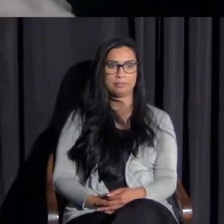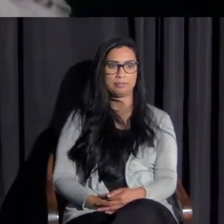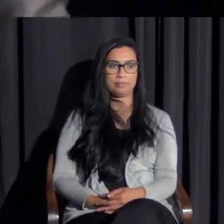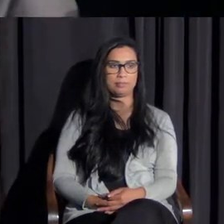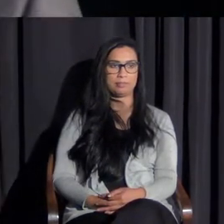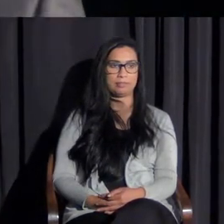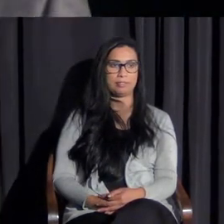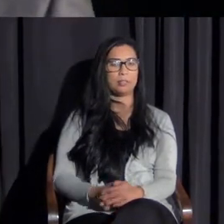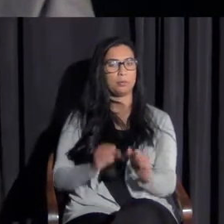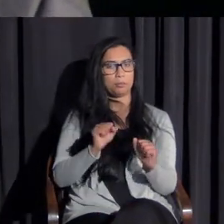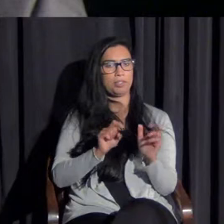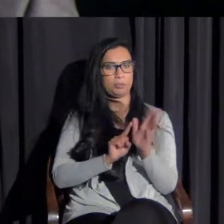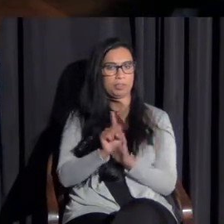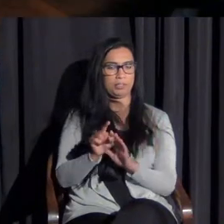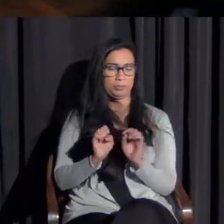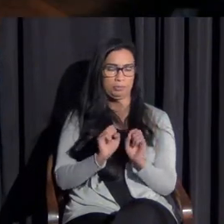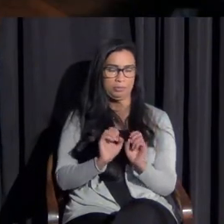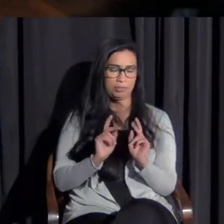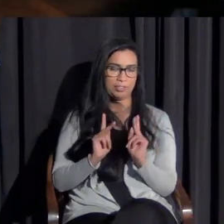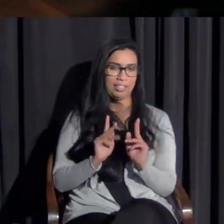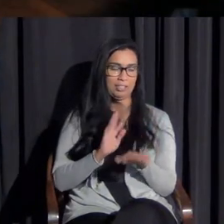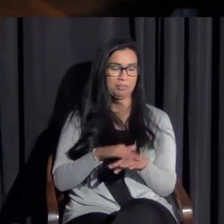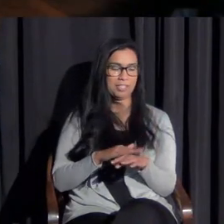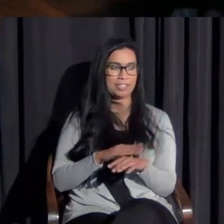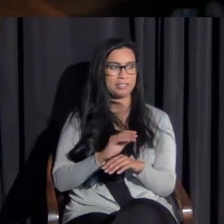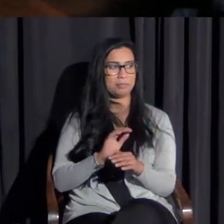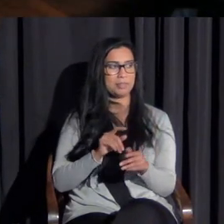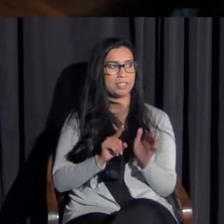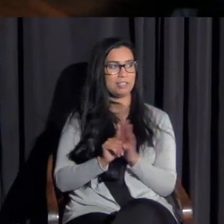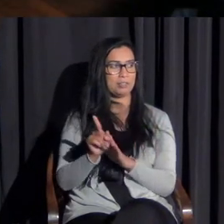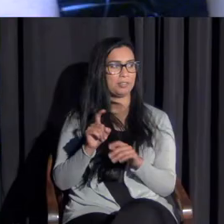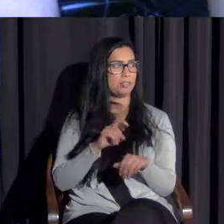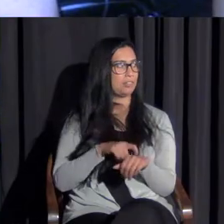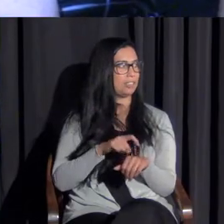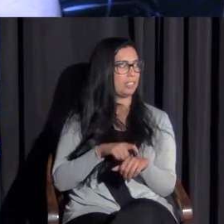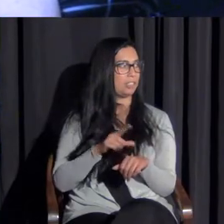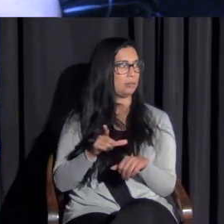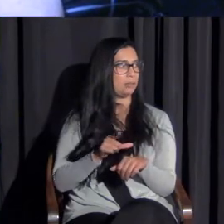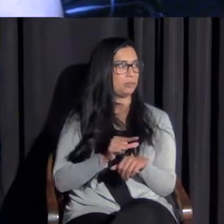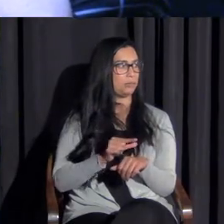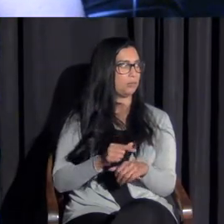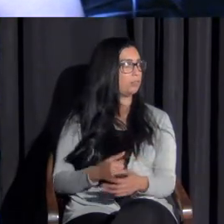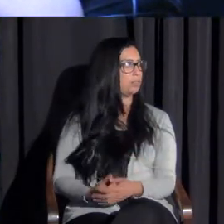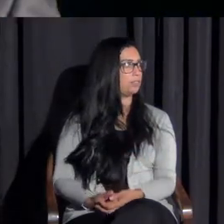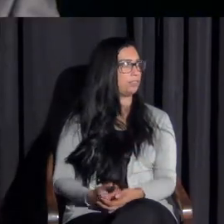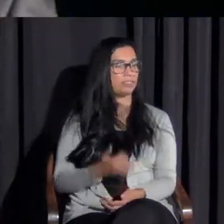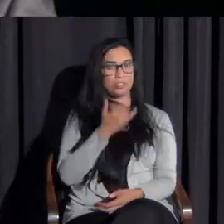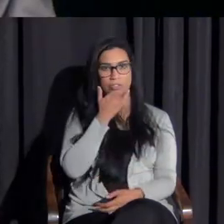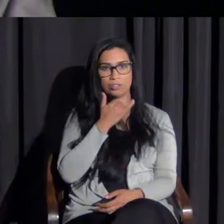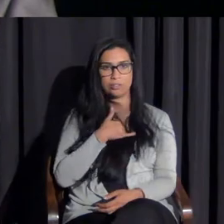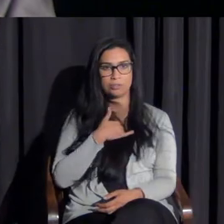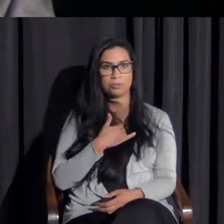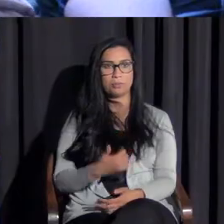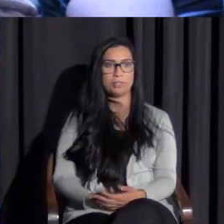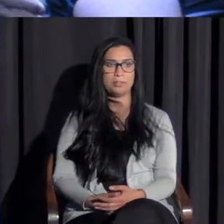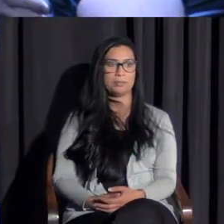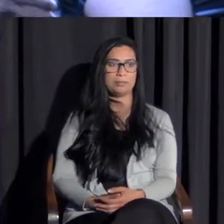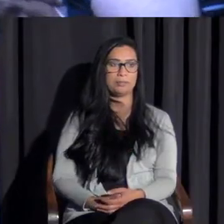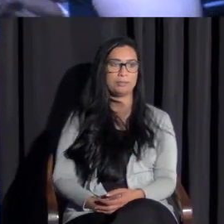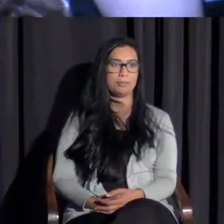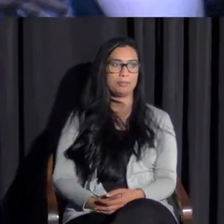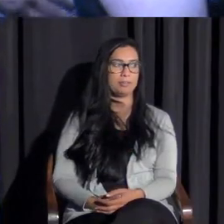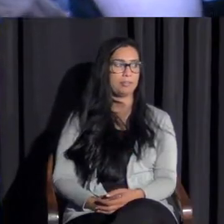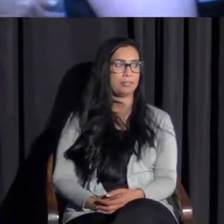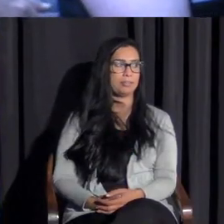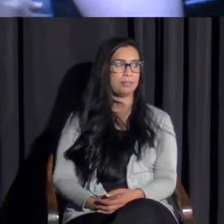Não, faça a pergunta, vai. Depois eu. Melhor. Por causa do tempo. Eu lembrei do tempo, desculpa. Ô Márcia,